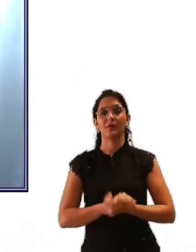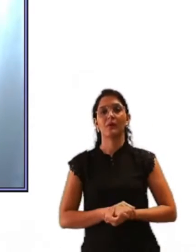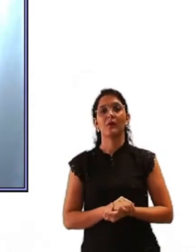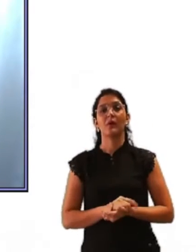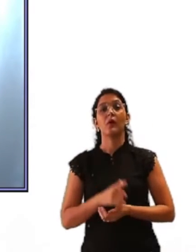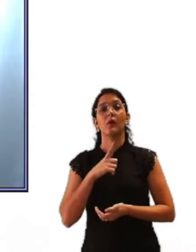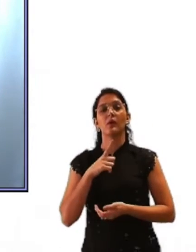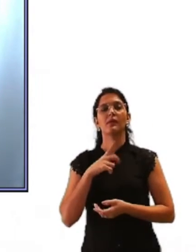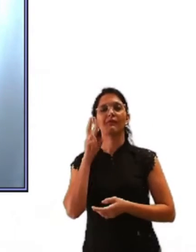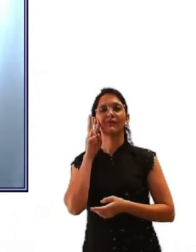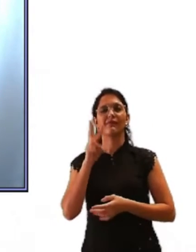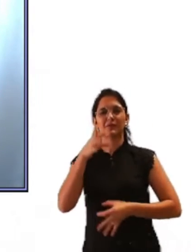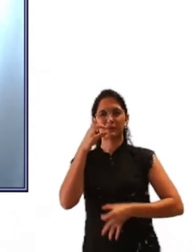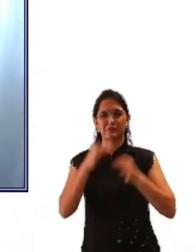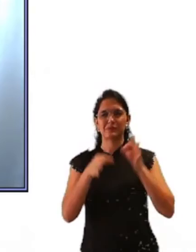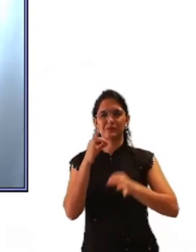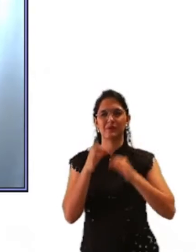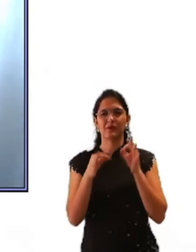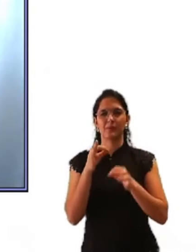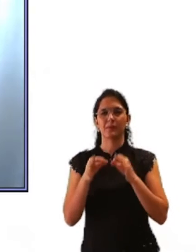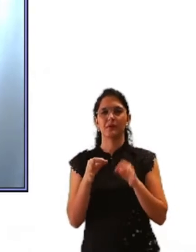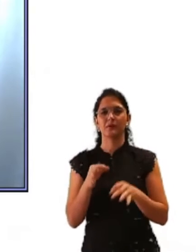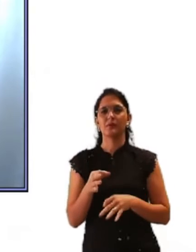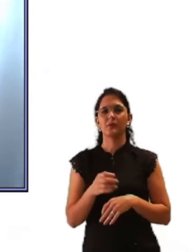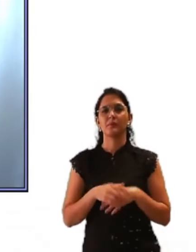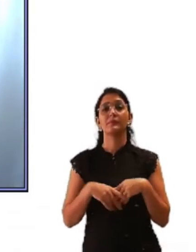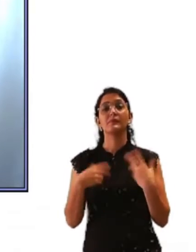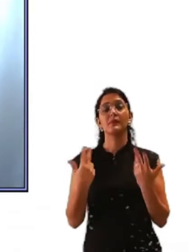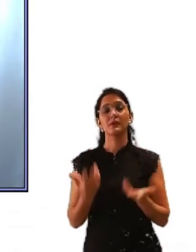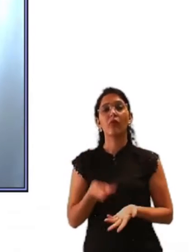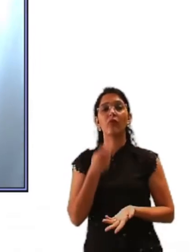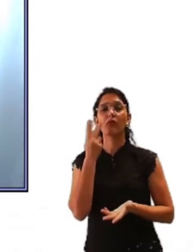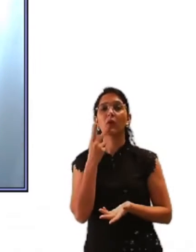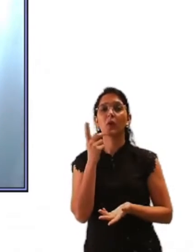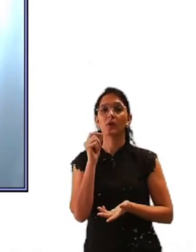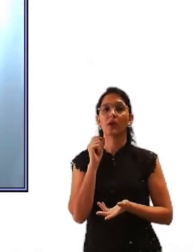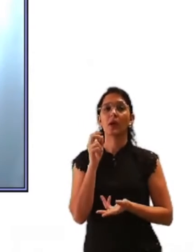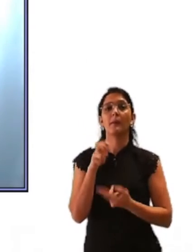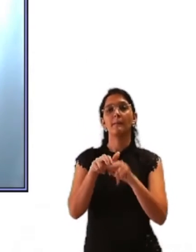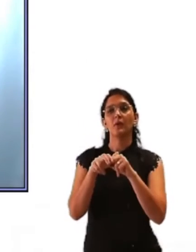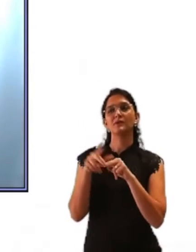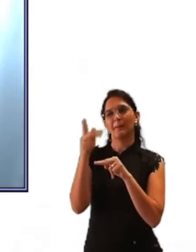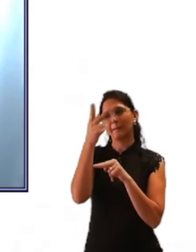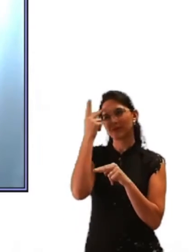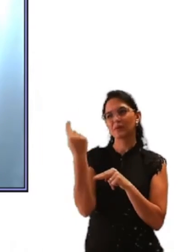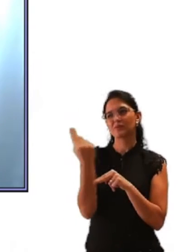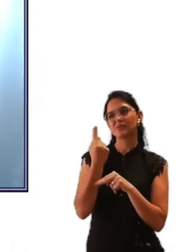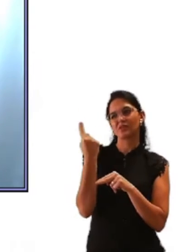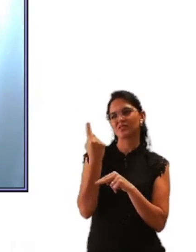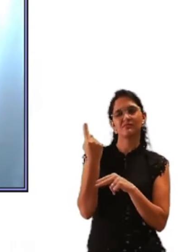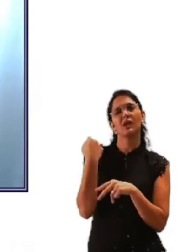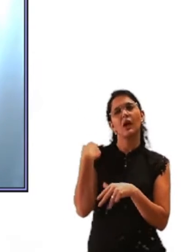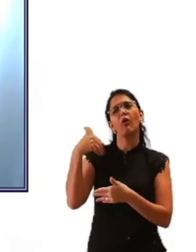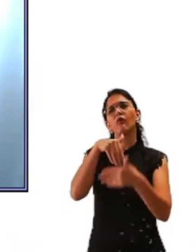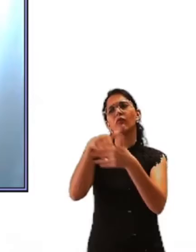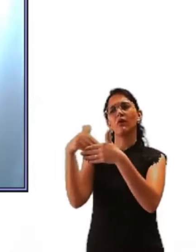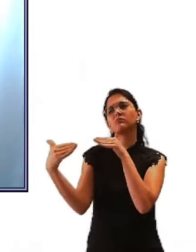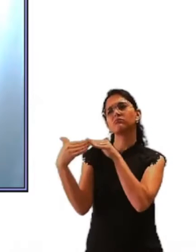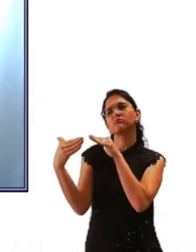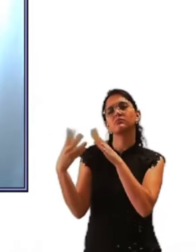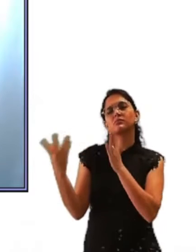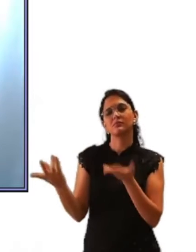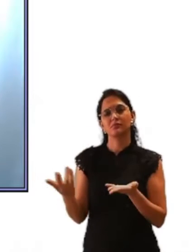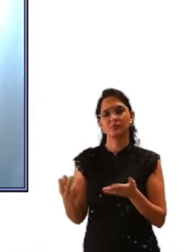uma sessão, e aí falou assim: ah, não, para a pessoa não ficar sozinha, eu voto com ela, né? Ou seja, isso